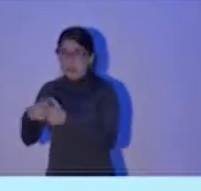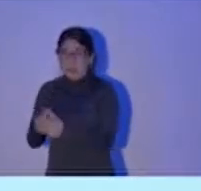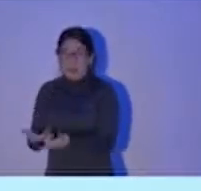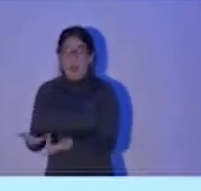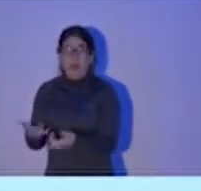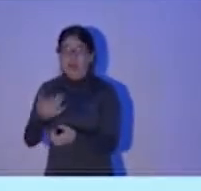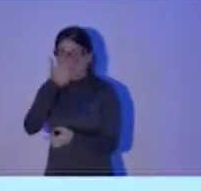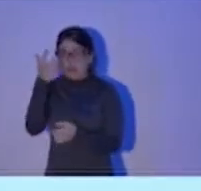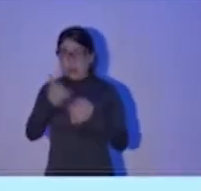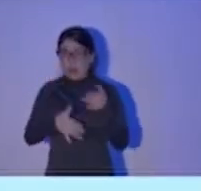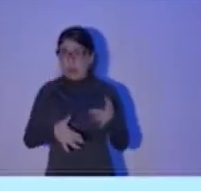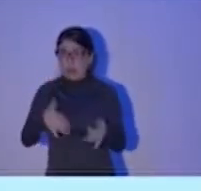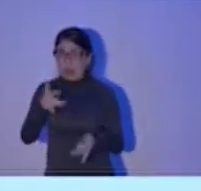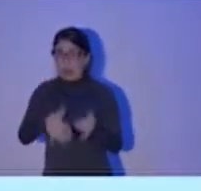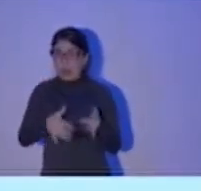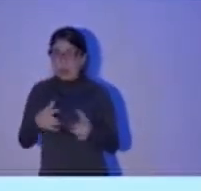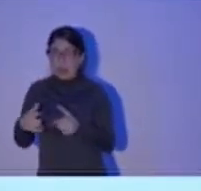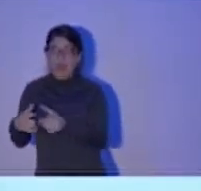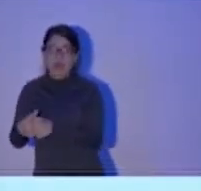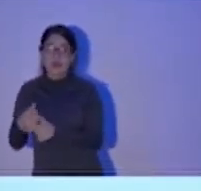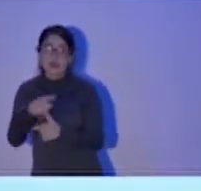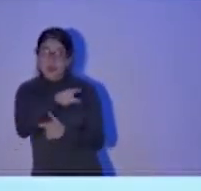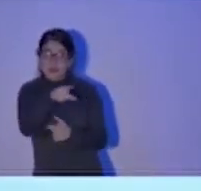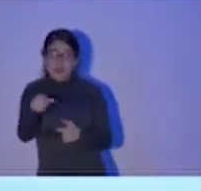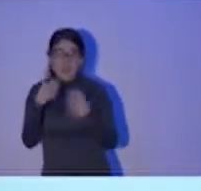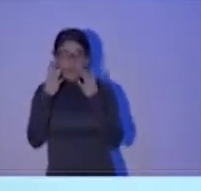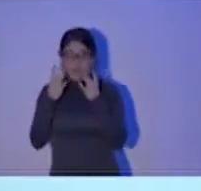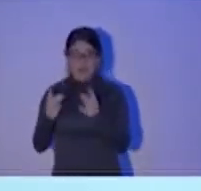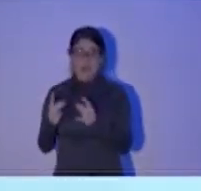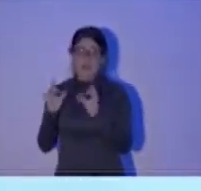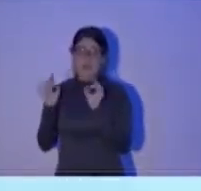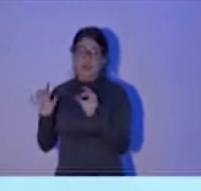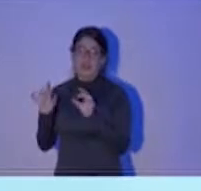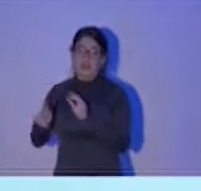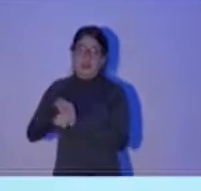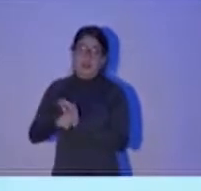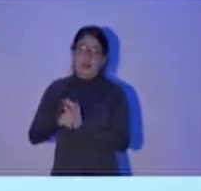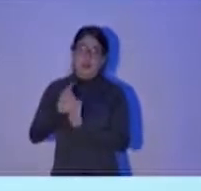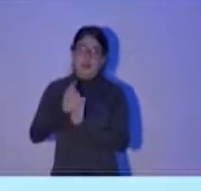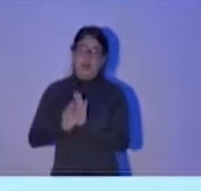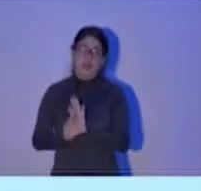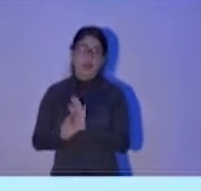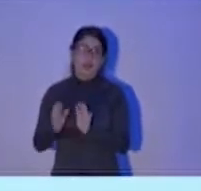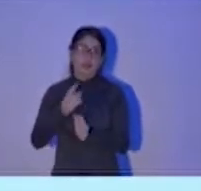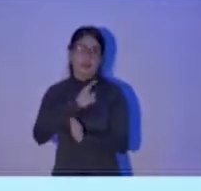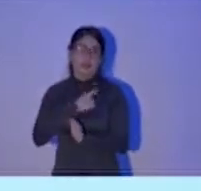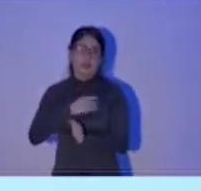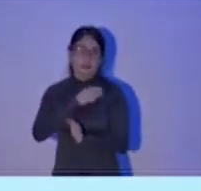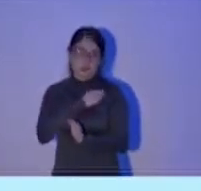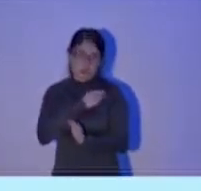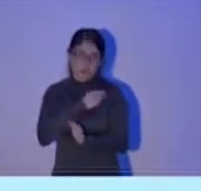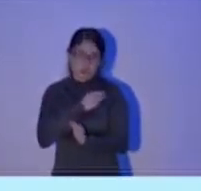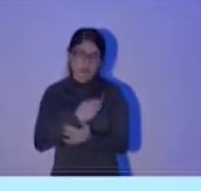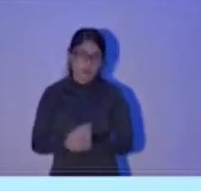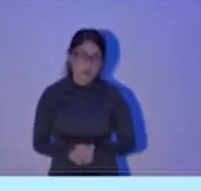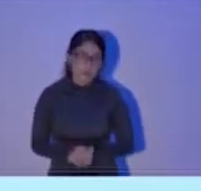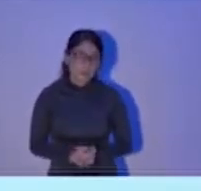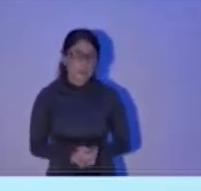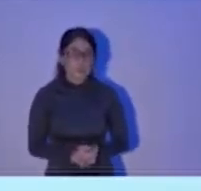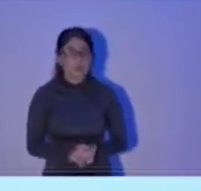dêem uma atenção especial a isso. E nós temos na sequência, nós instituímos, a partir desse compromisso nacional pela educação básica, junto com o Conced e o